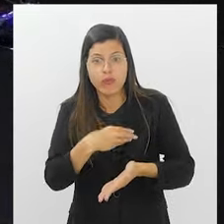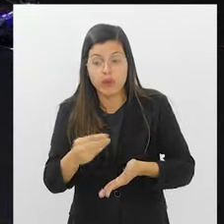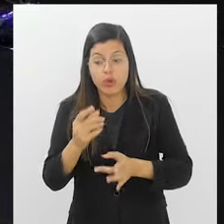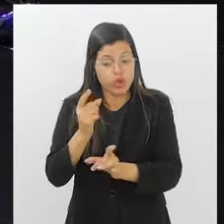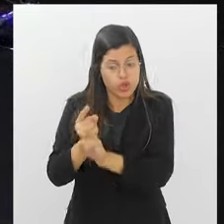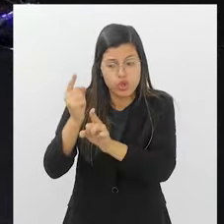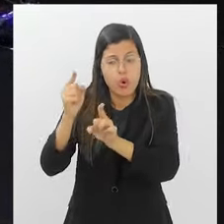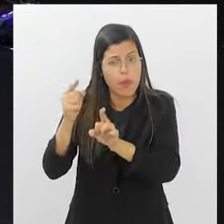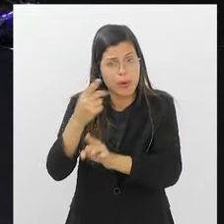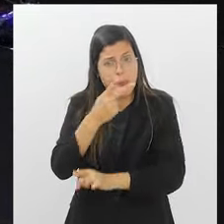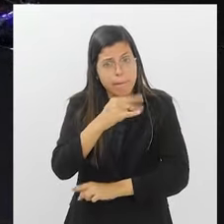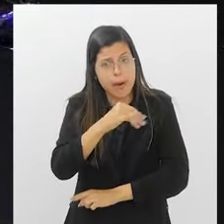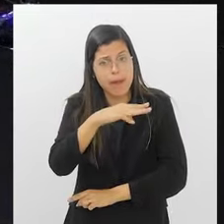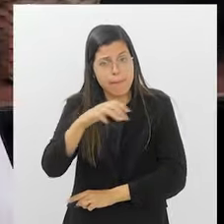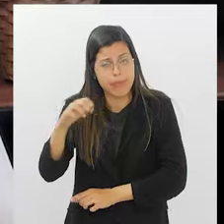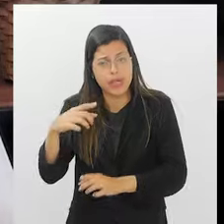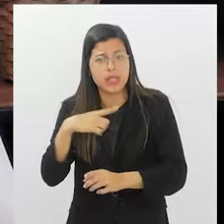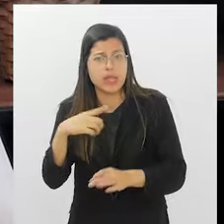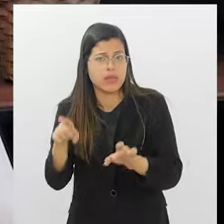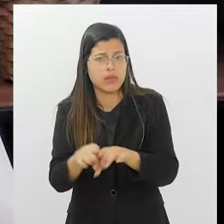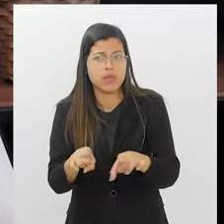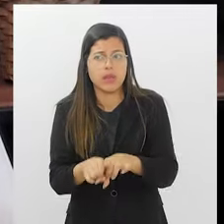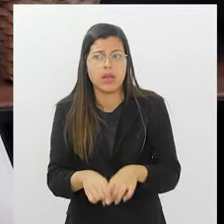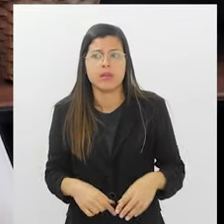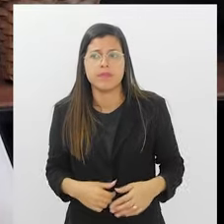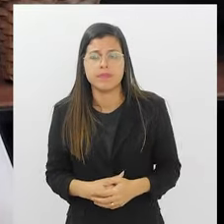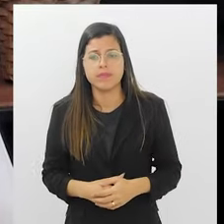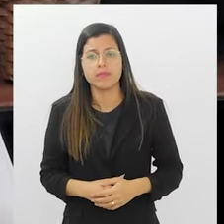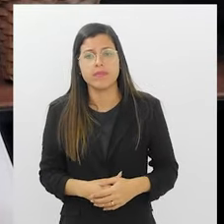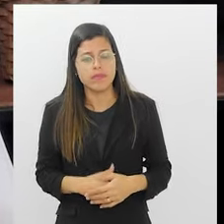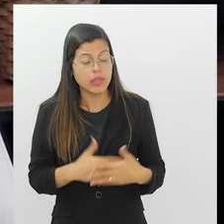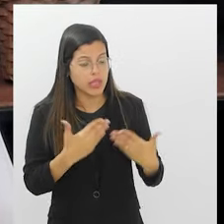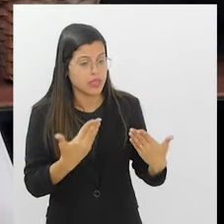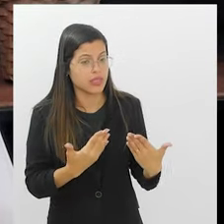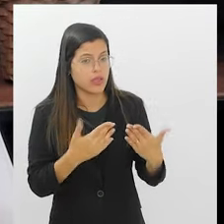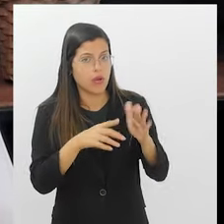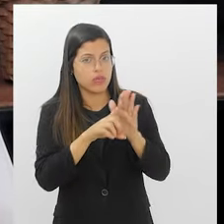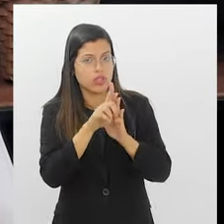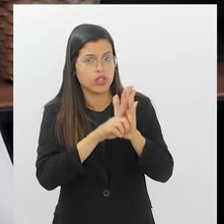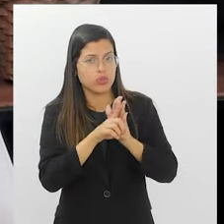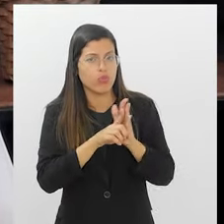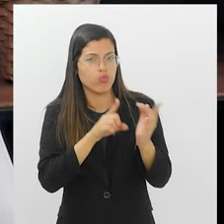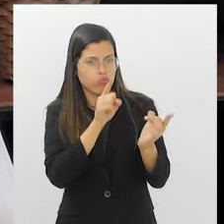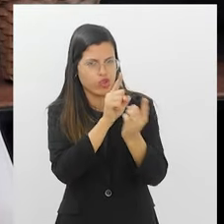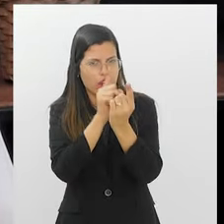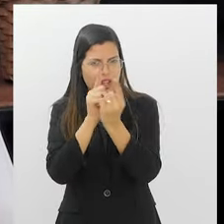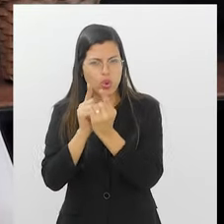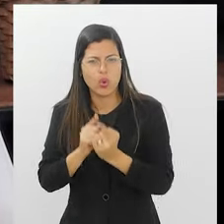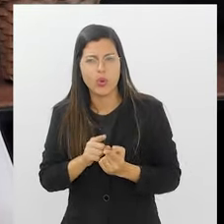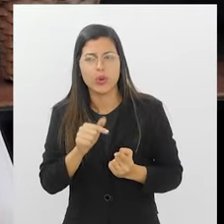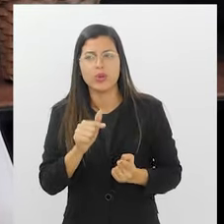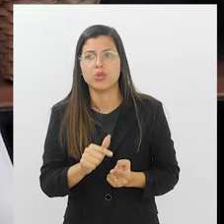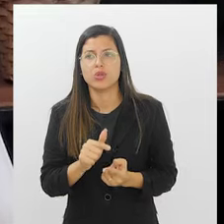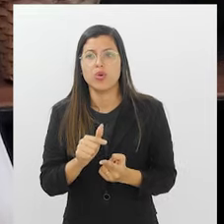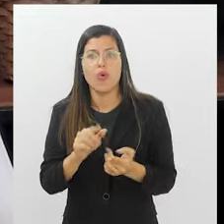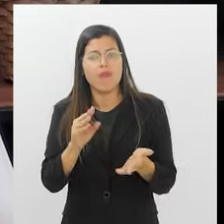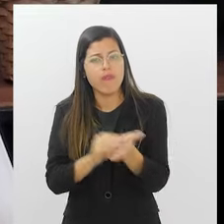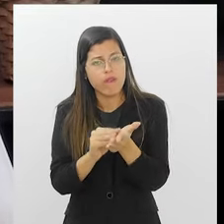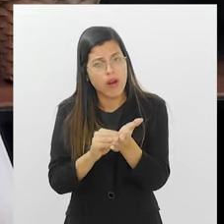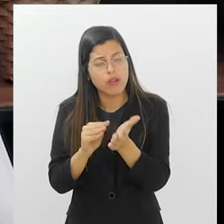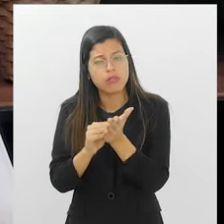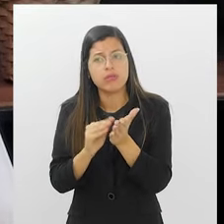Entendeu? Então, diagnóstico. É um ponto crucial que a gente deve, pelo menos, questionar, né? A falta